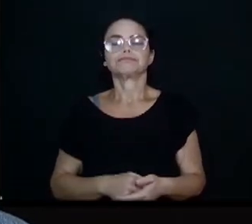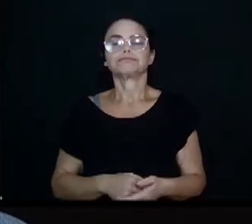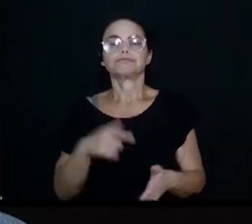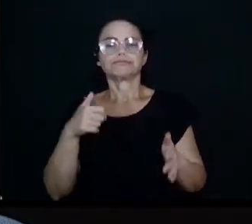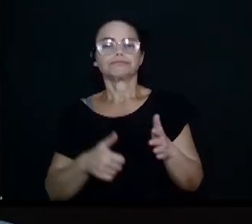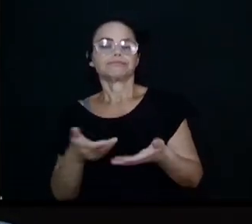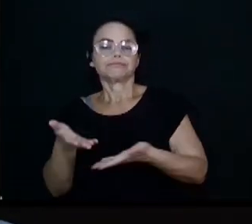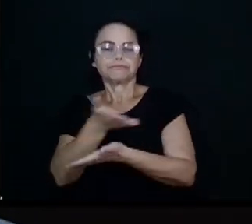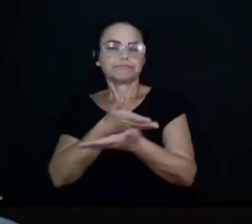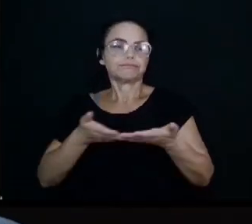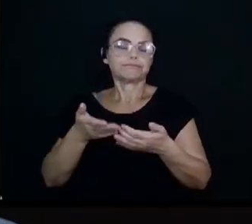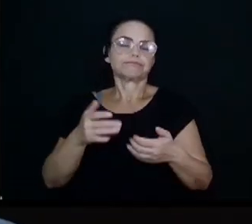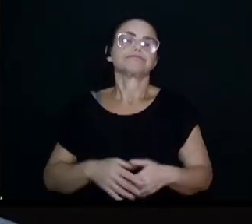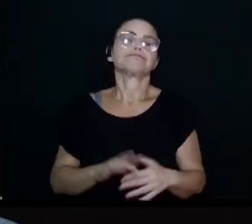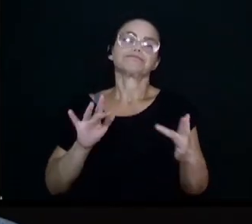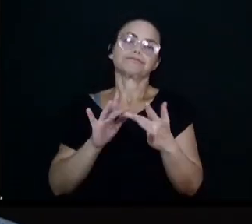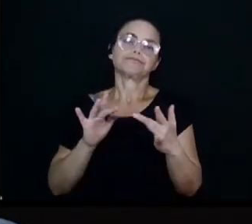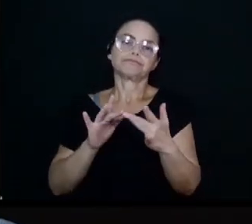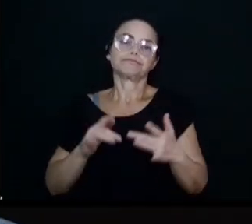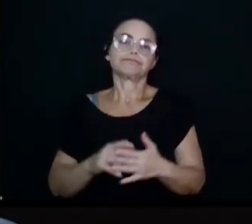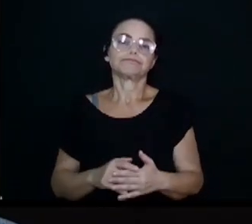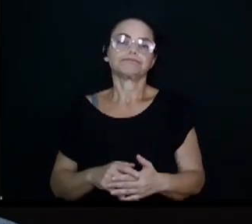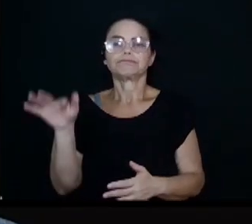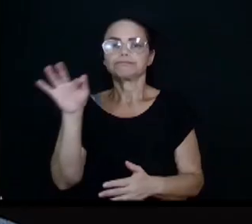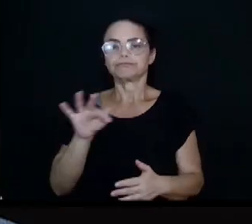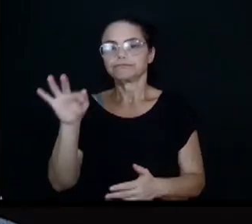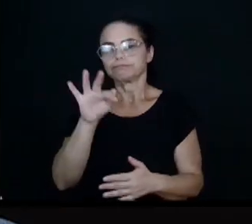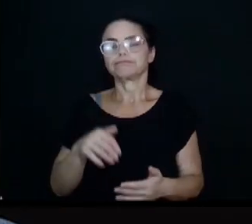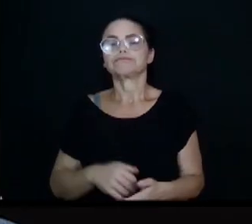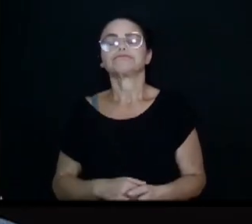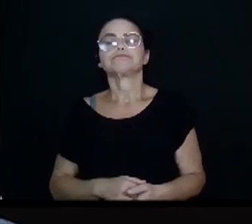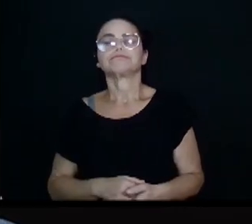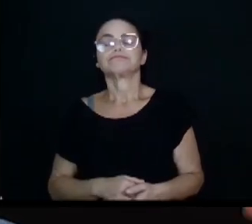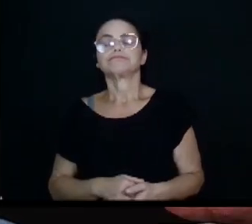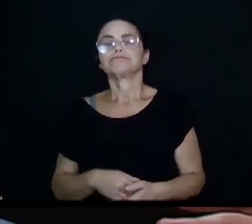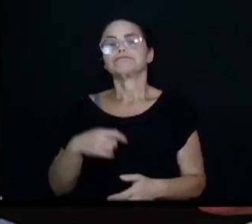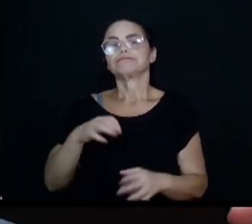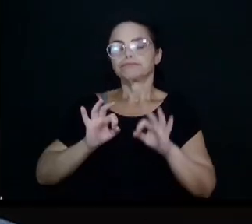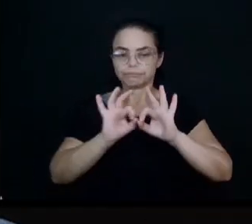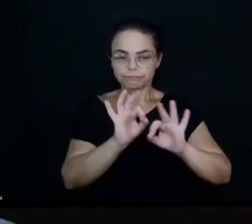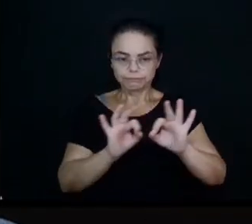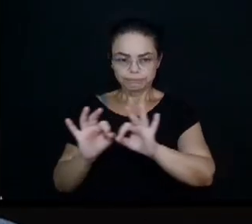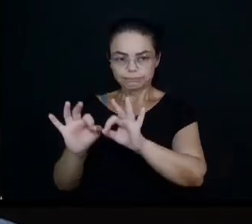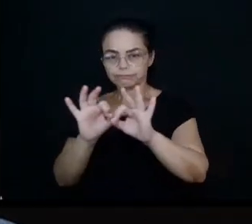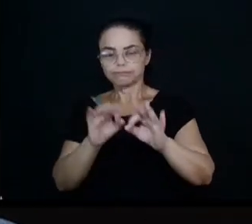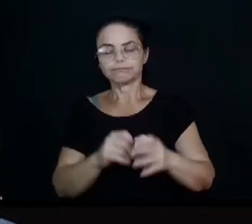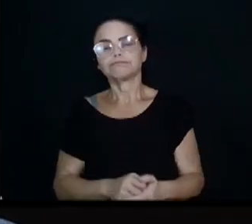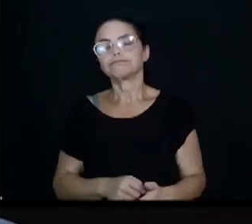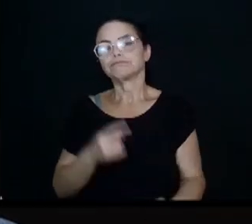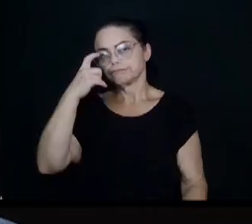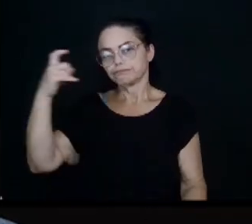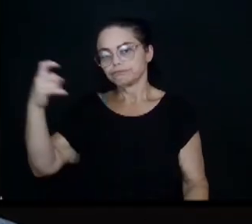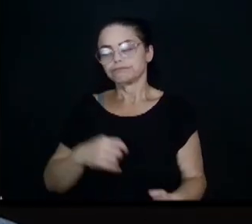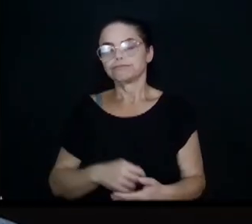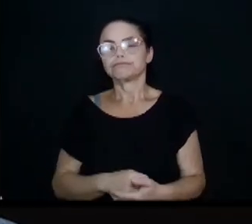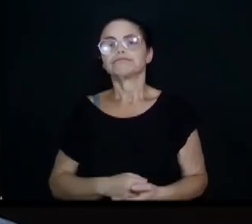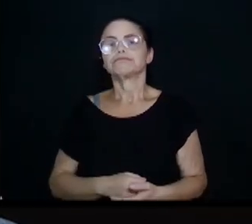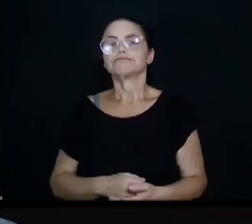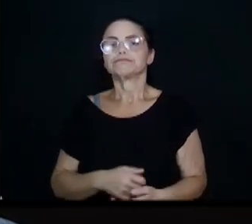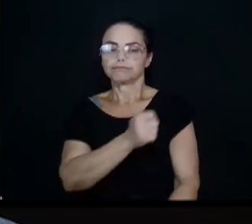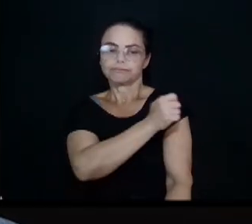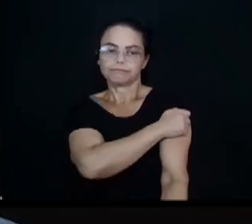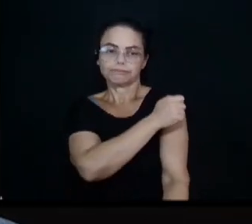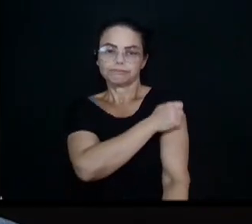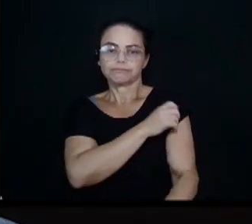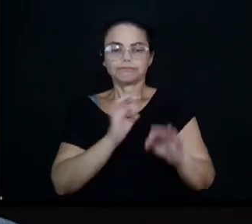primeiro contato com o ensino superior. E a gente está falando da organização, né? É interessante o aluno se organizar um